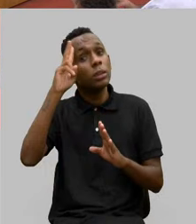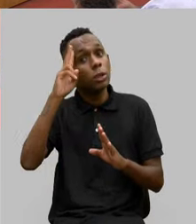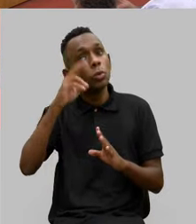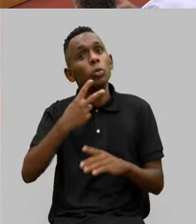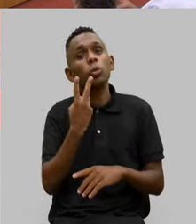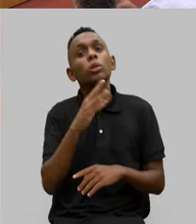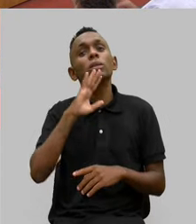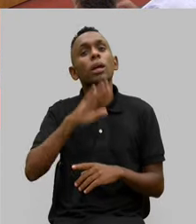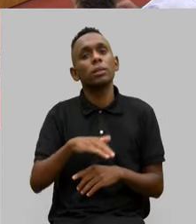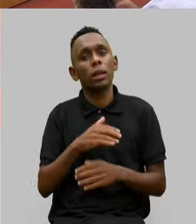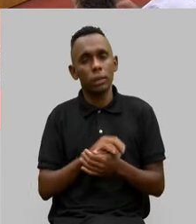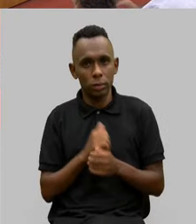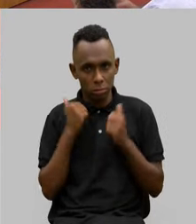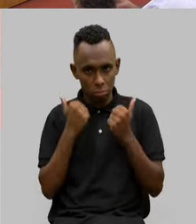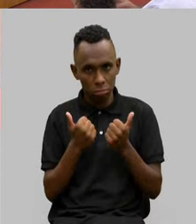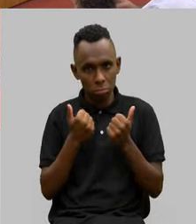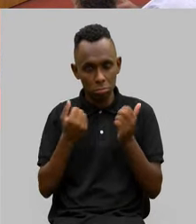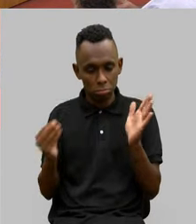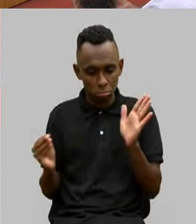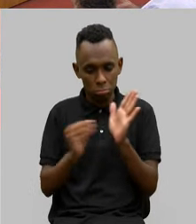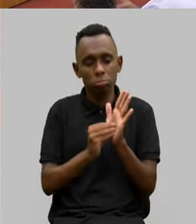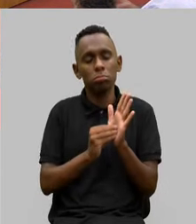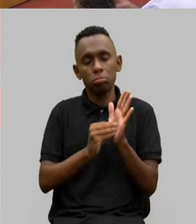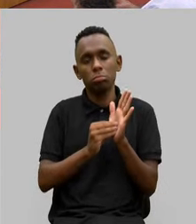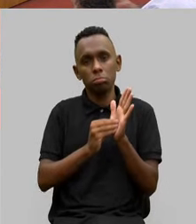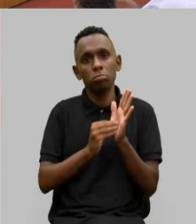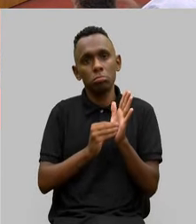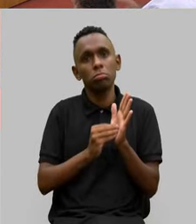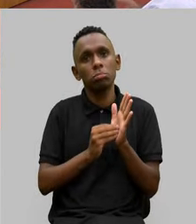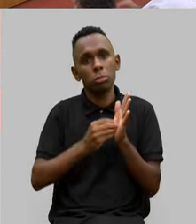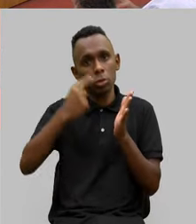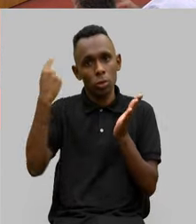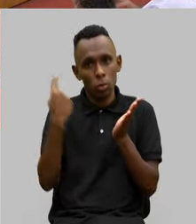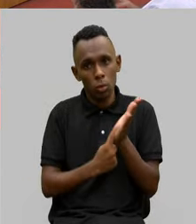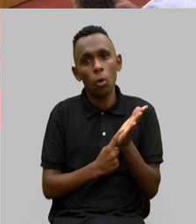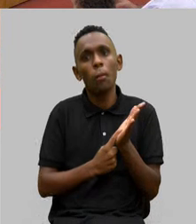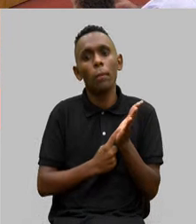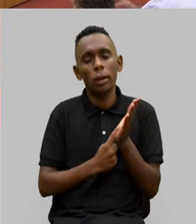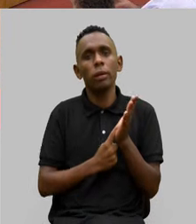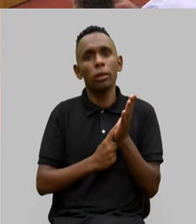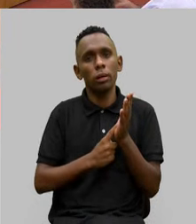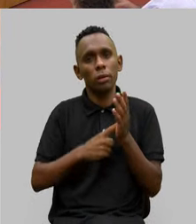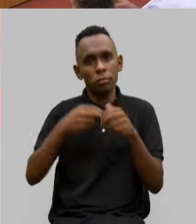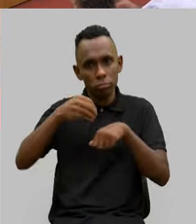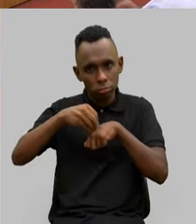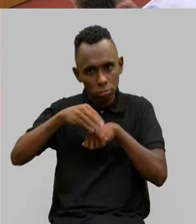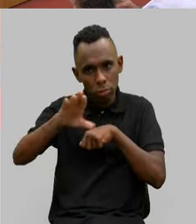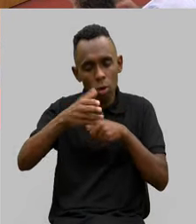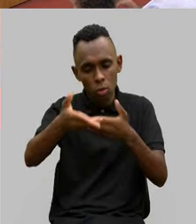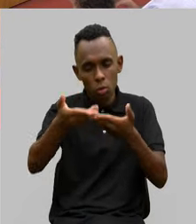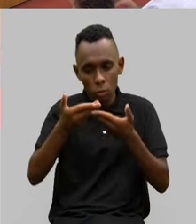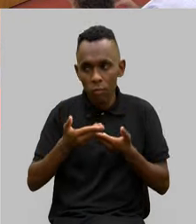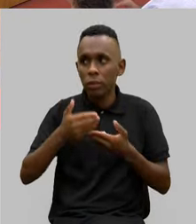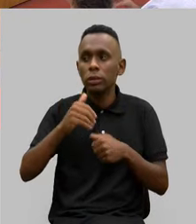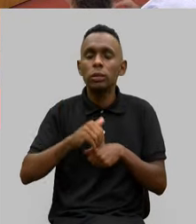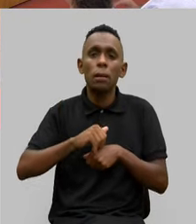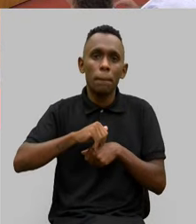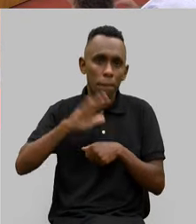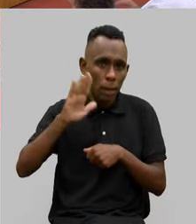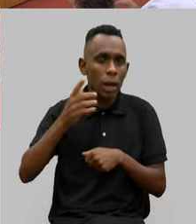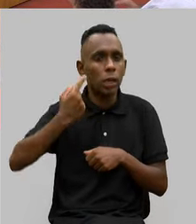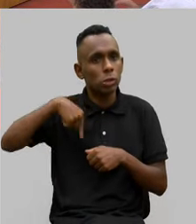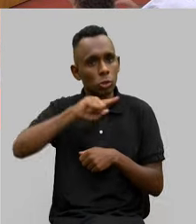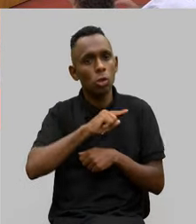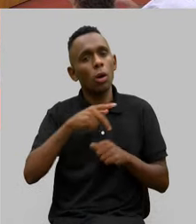14 horas vocês coloquem na agenda de vocês vocês vão receber um um convite né mais mais eh do nosso